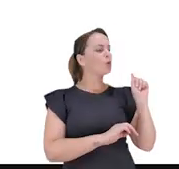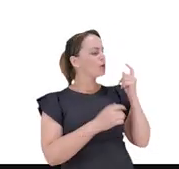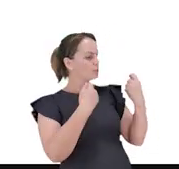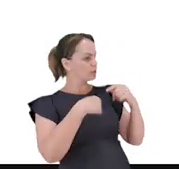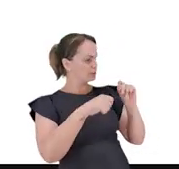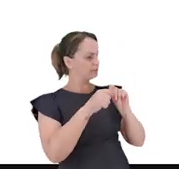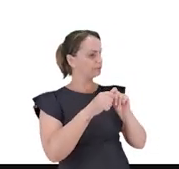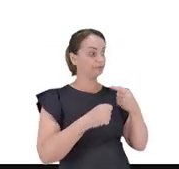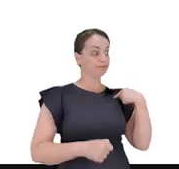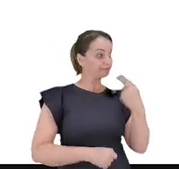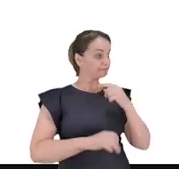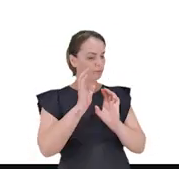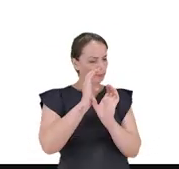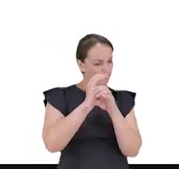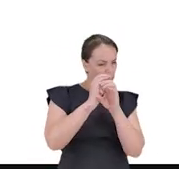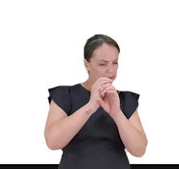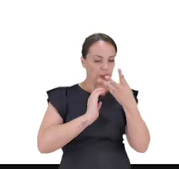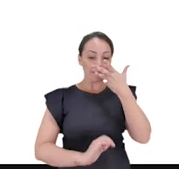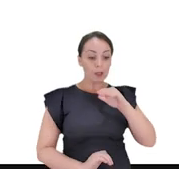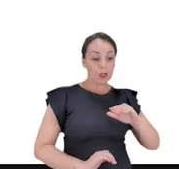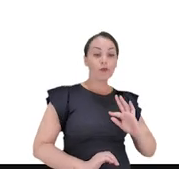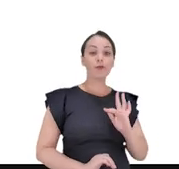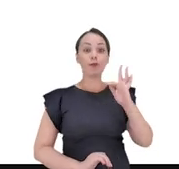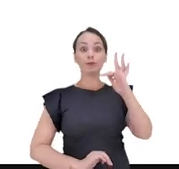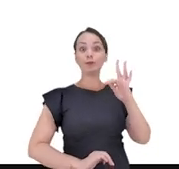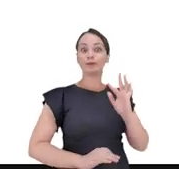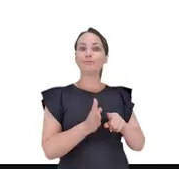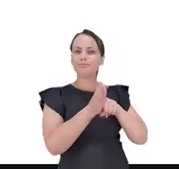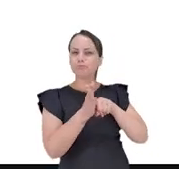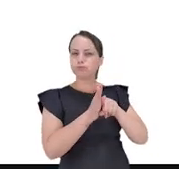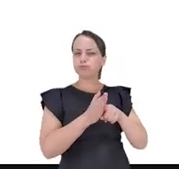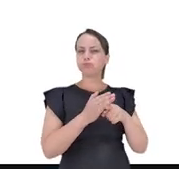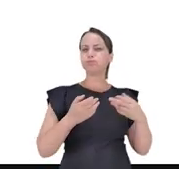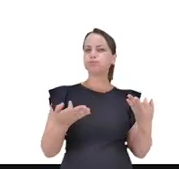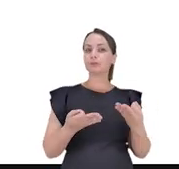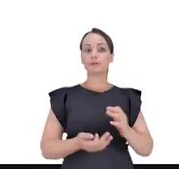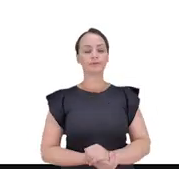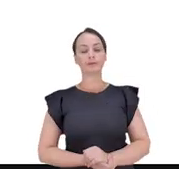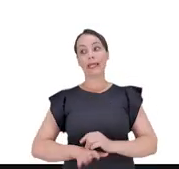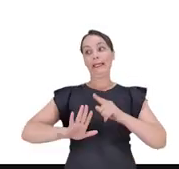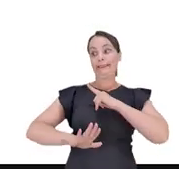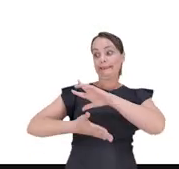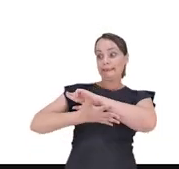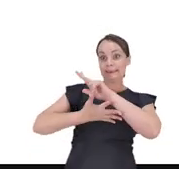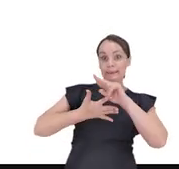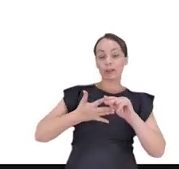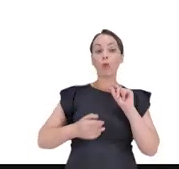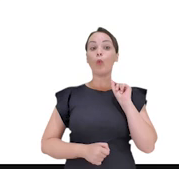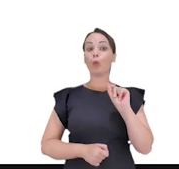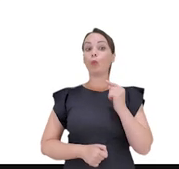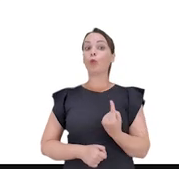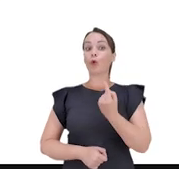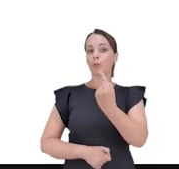para os nossos cientistas mirins se tornarem grandes pesquisadores como você. Tem várias formas. Uma das